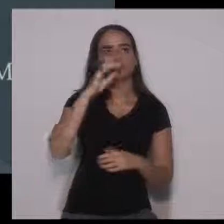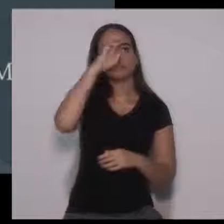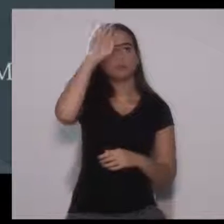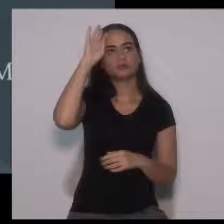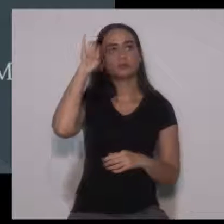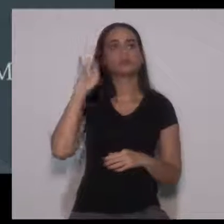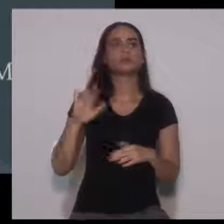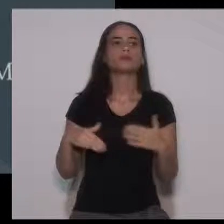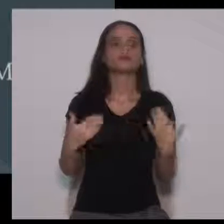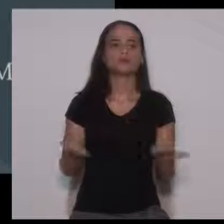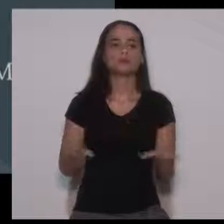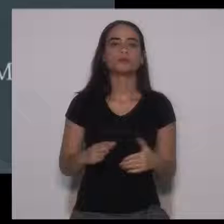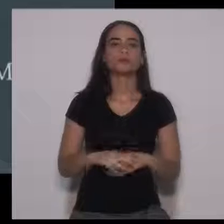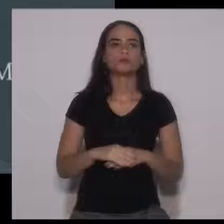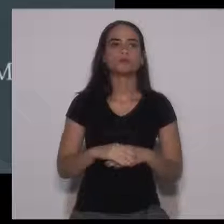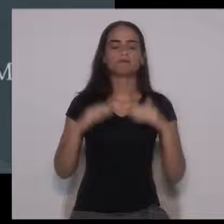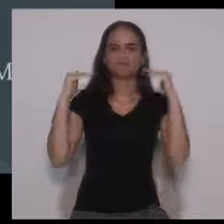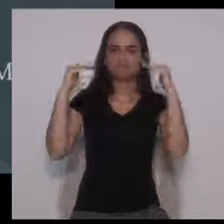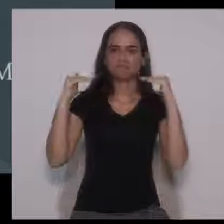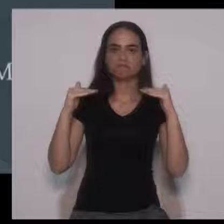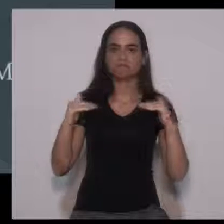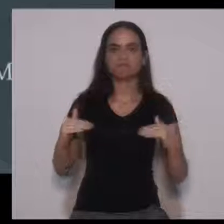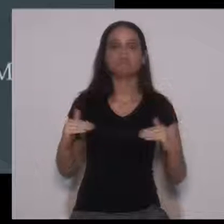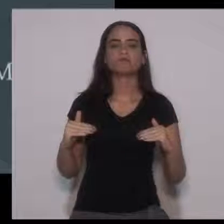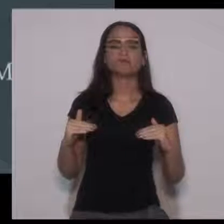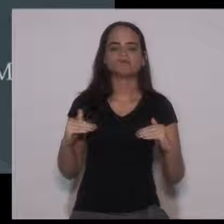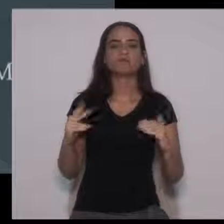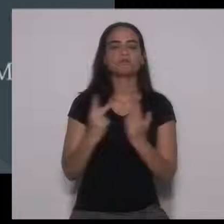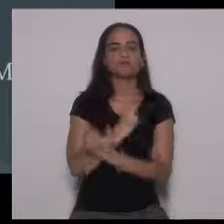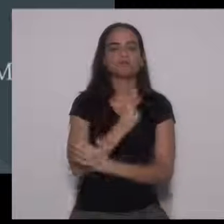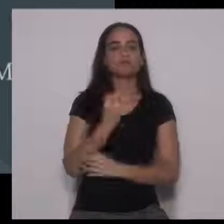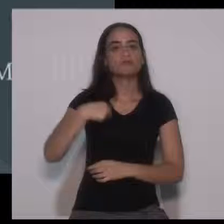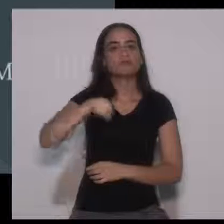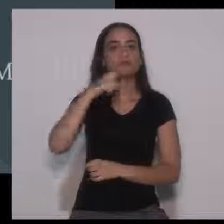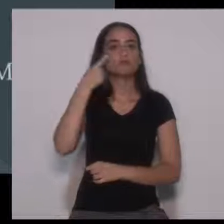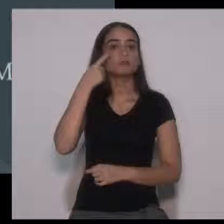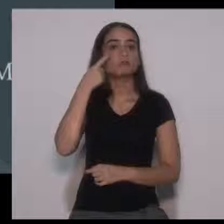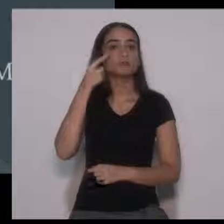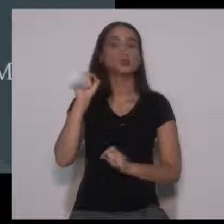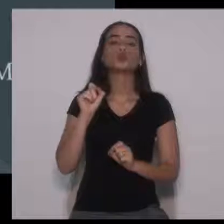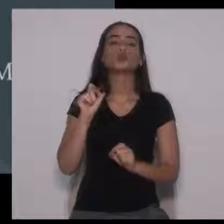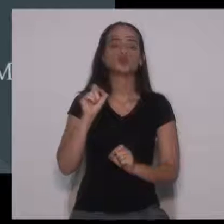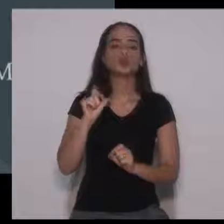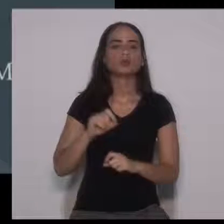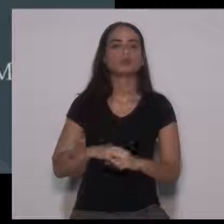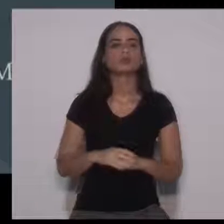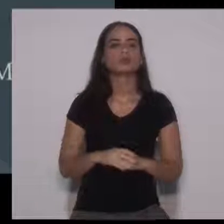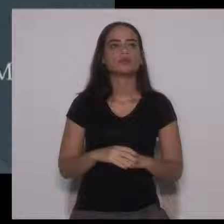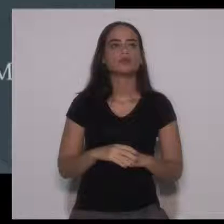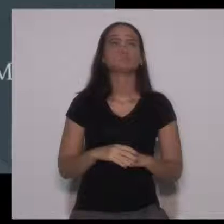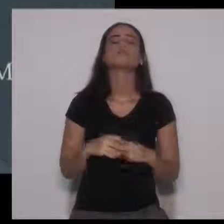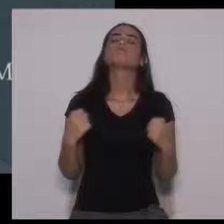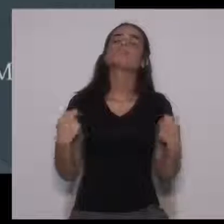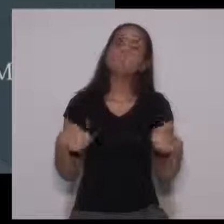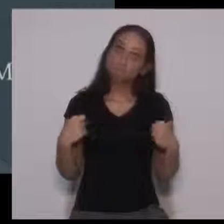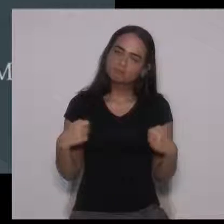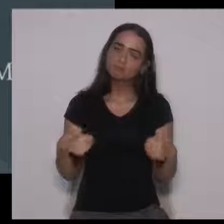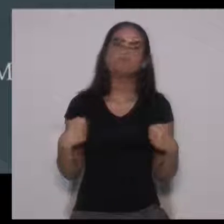E aí, esses casos, a gente vê também como é